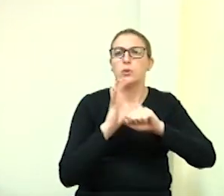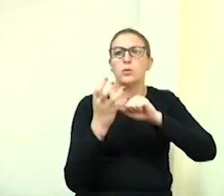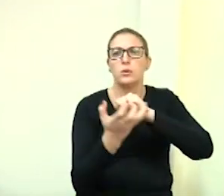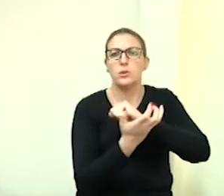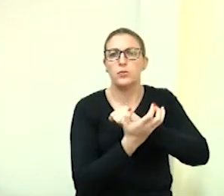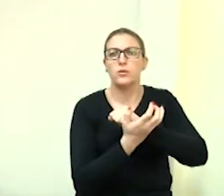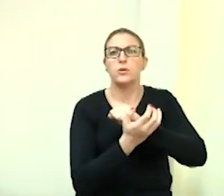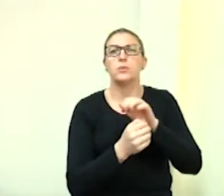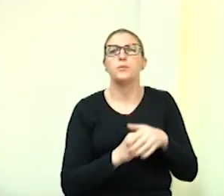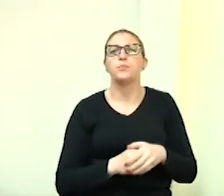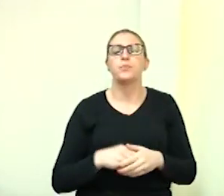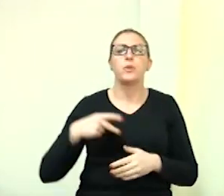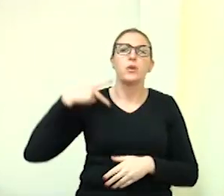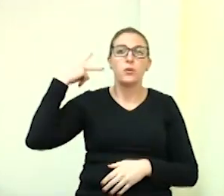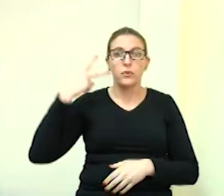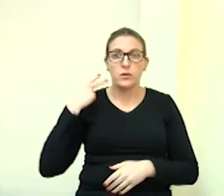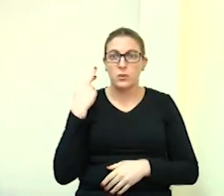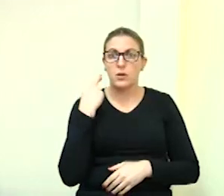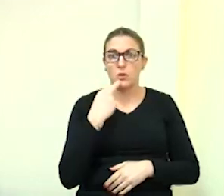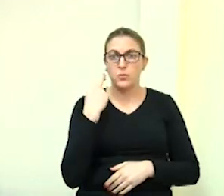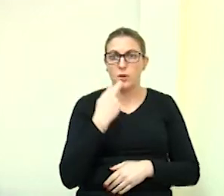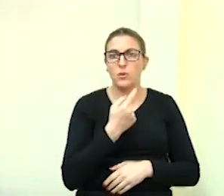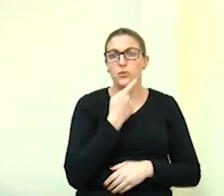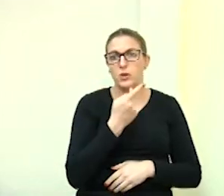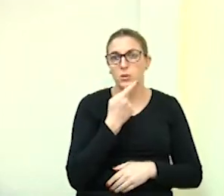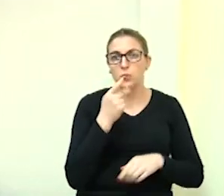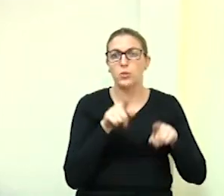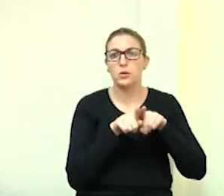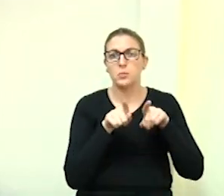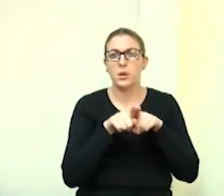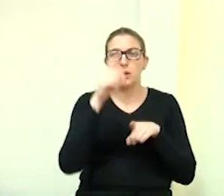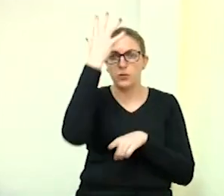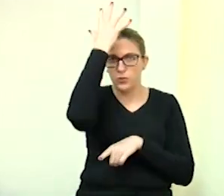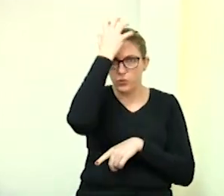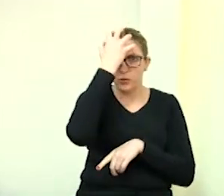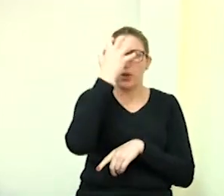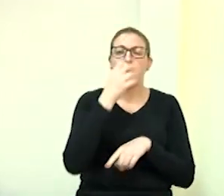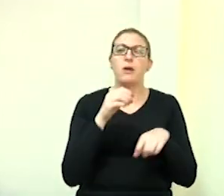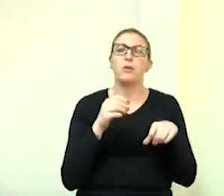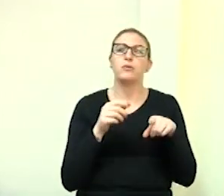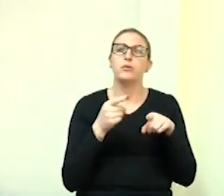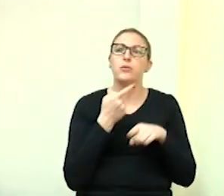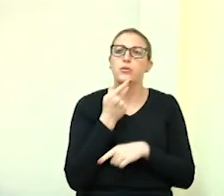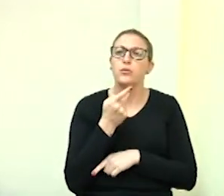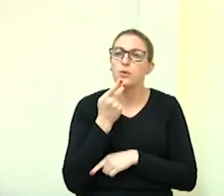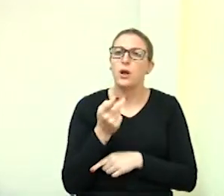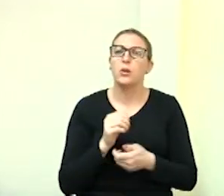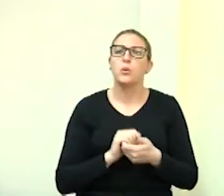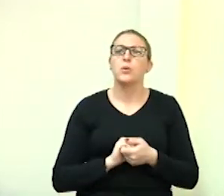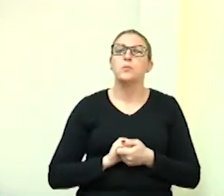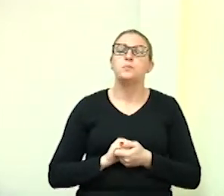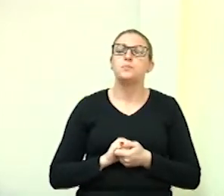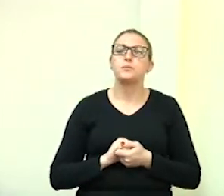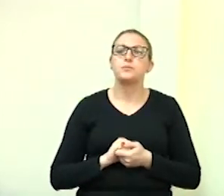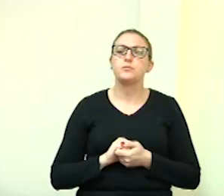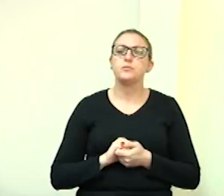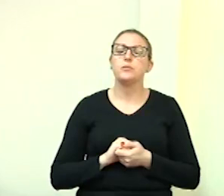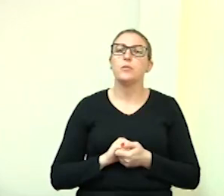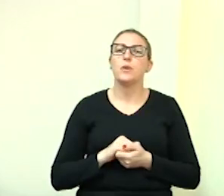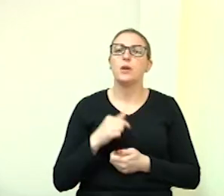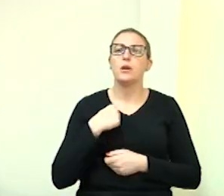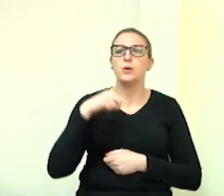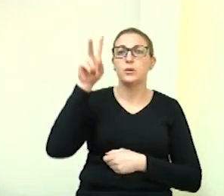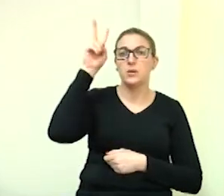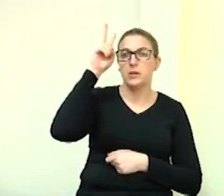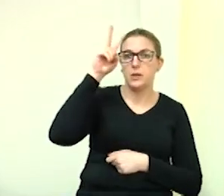vereador Rayubi falou o vereador Flávio que permanece aqui ainda enfim eu